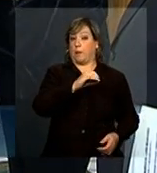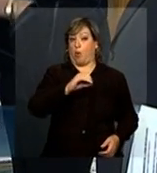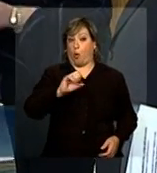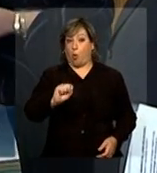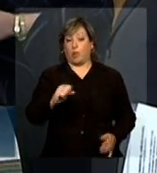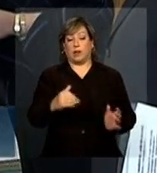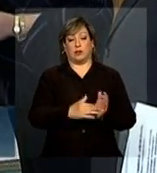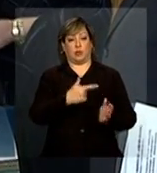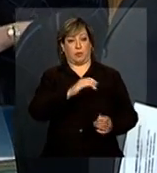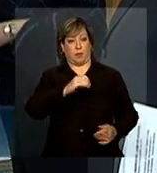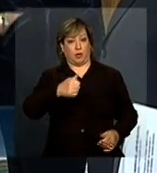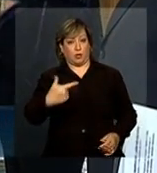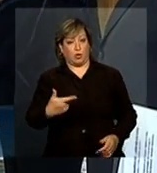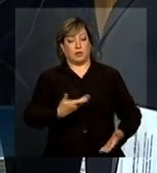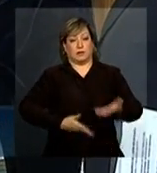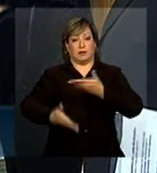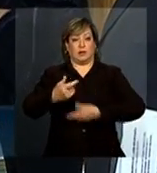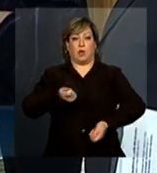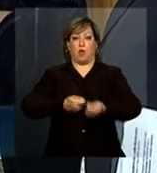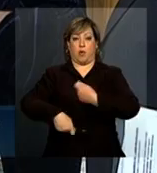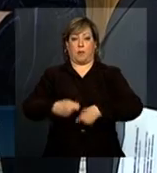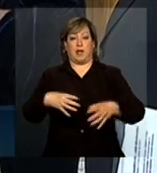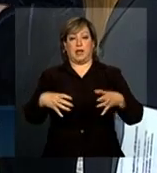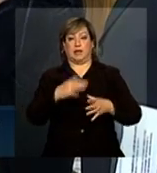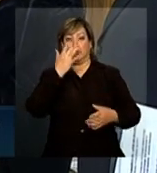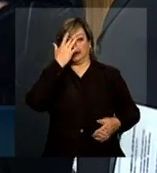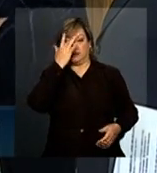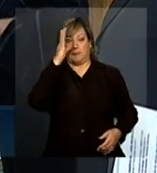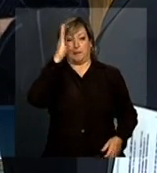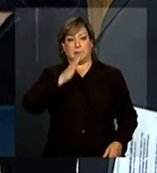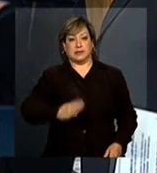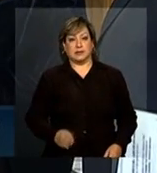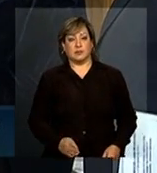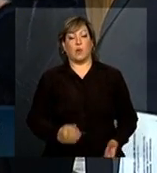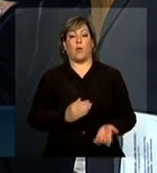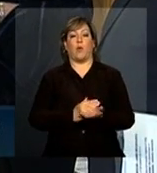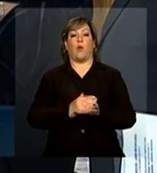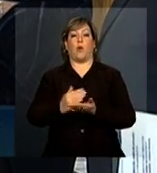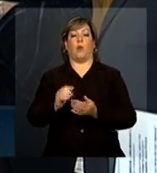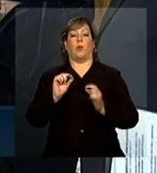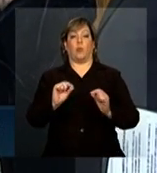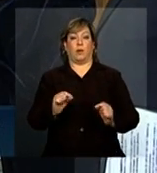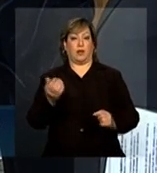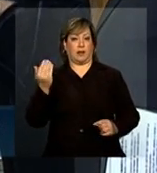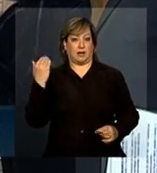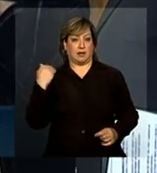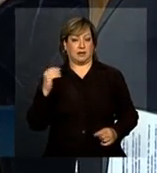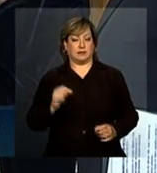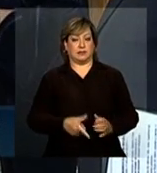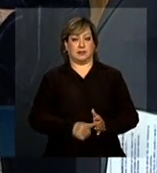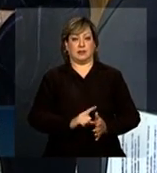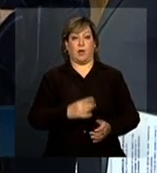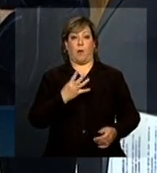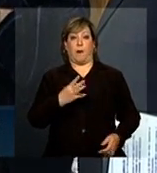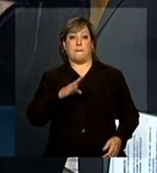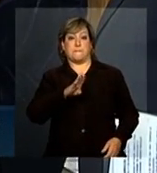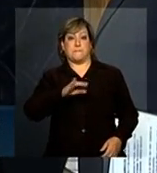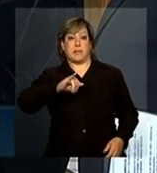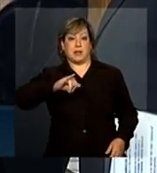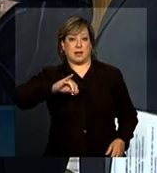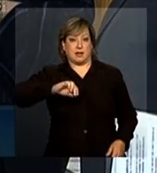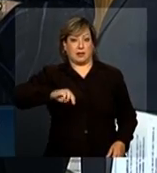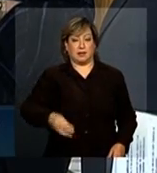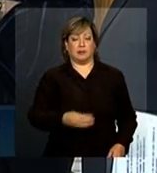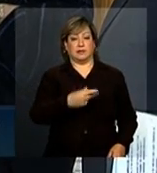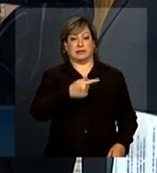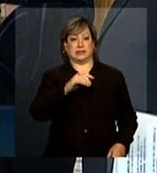2012, o intercâmbio comercial entre Índia e Brasil passou de 4 bilhões e 700